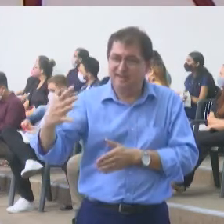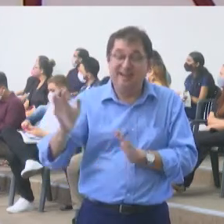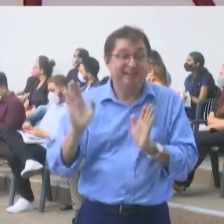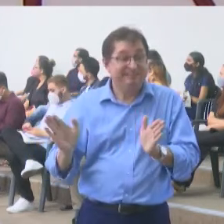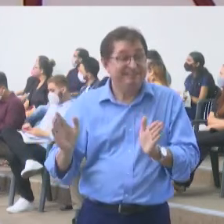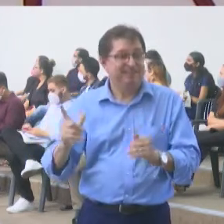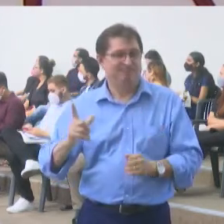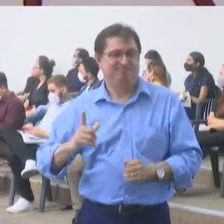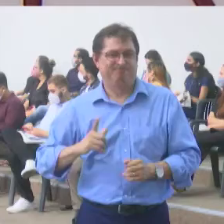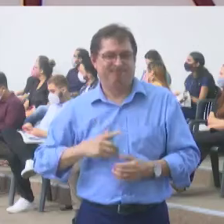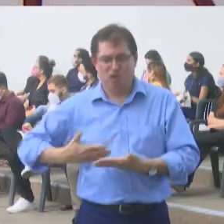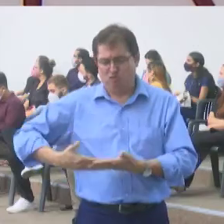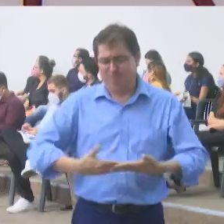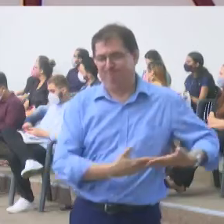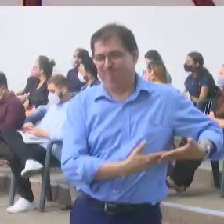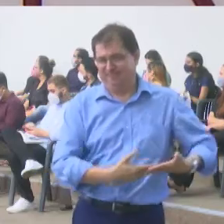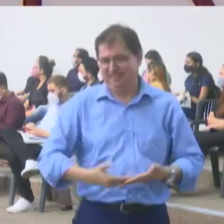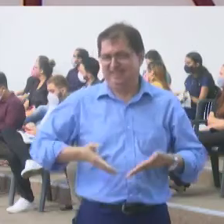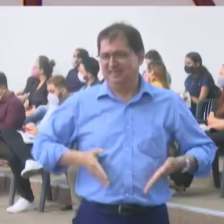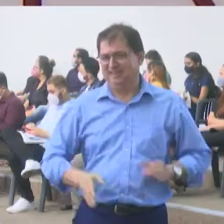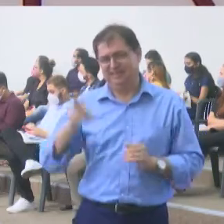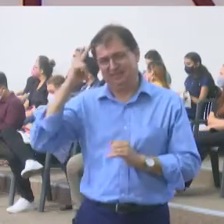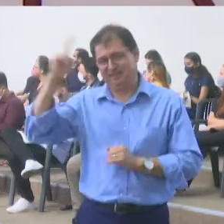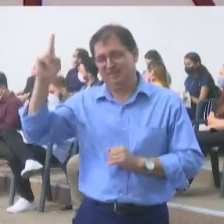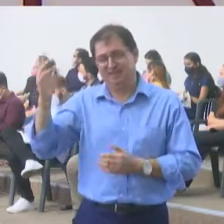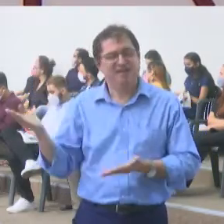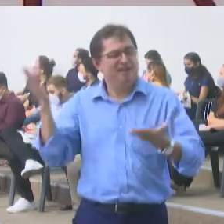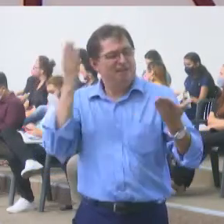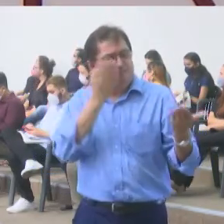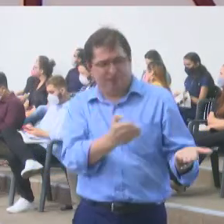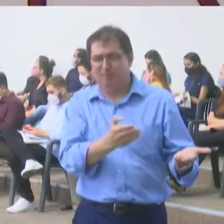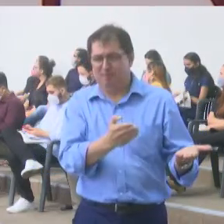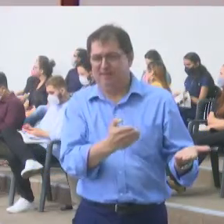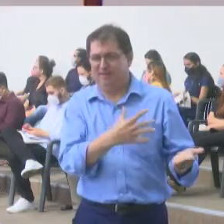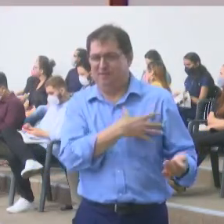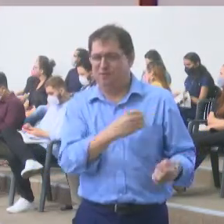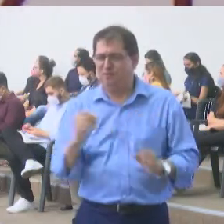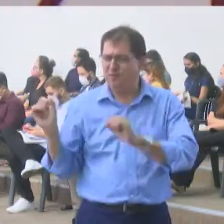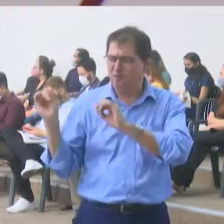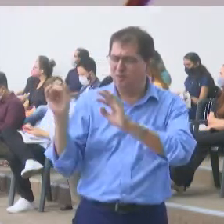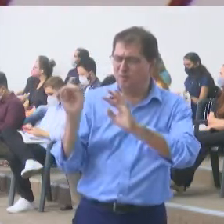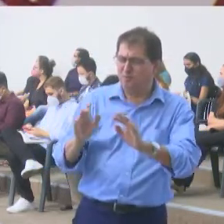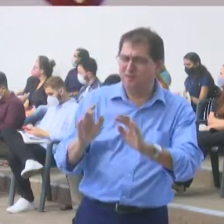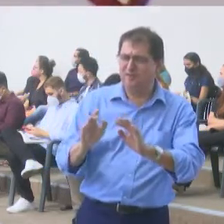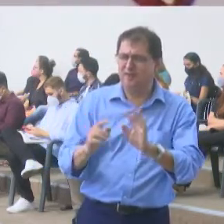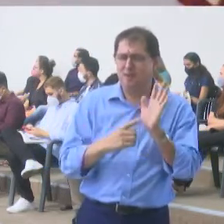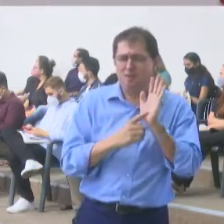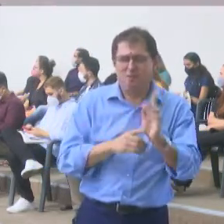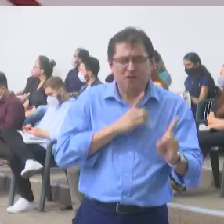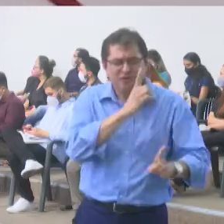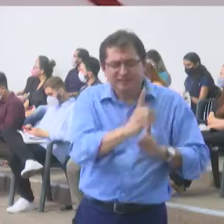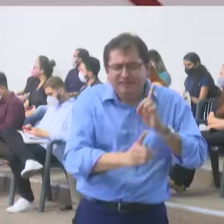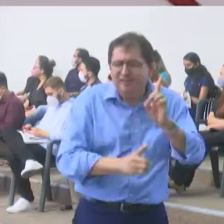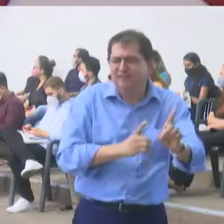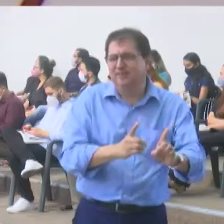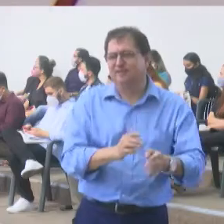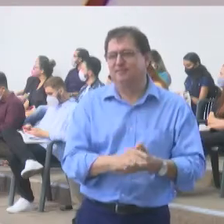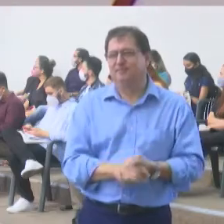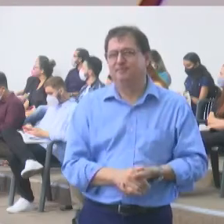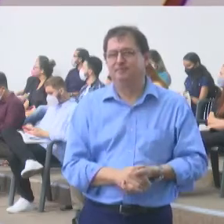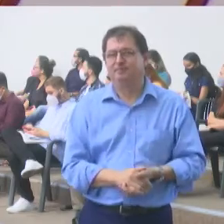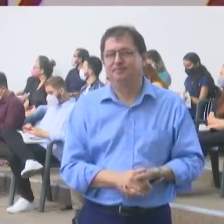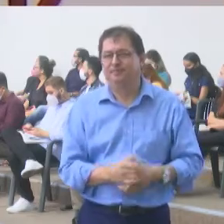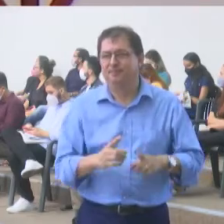dois versículos. E o que o narrador está fazendo, possivelmente Samuel aqui, não é desmerecendo o nome do Senhor, mas ele